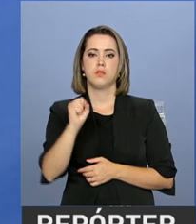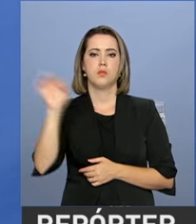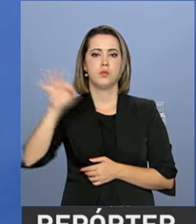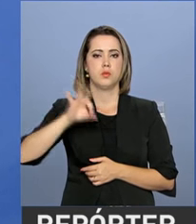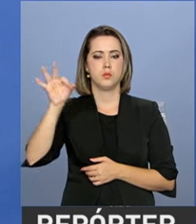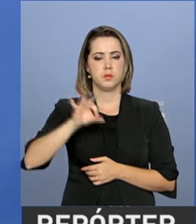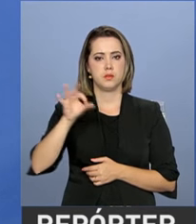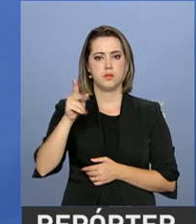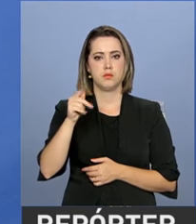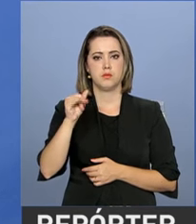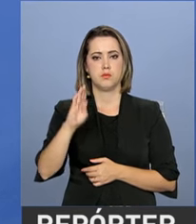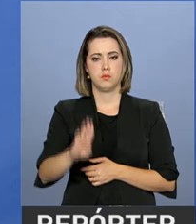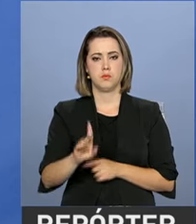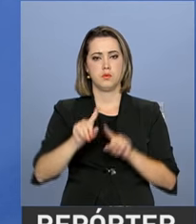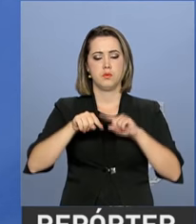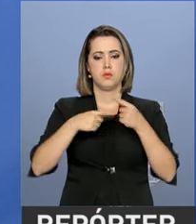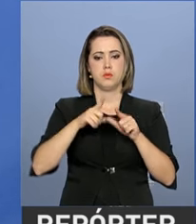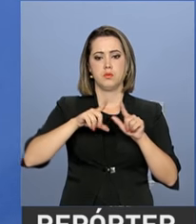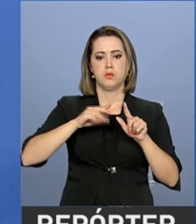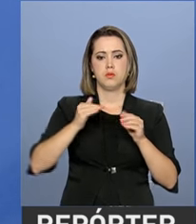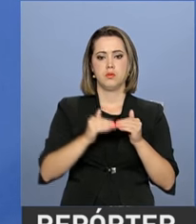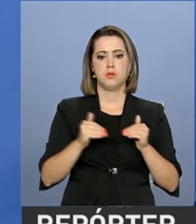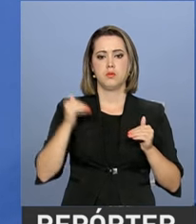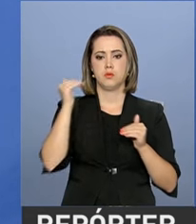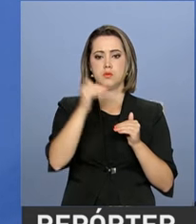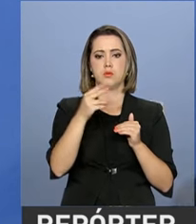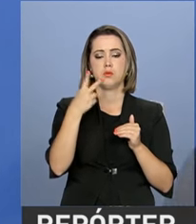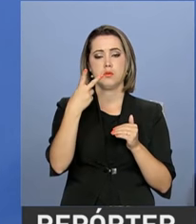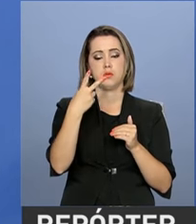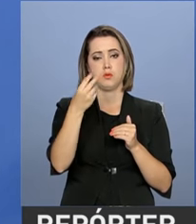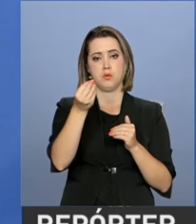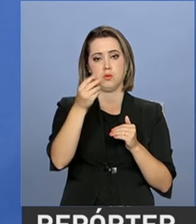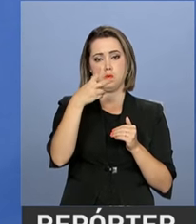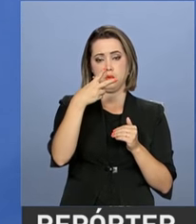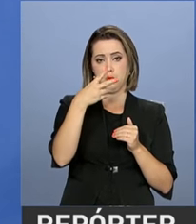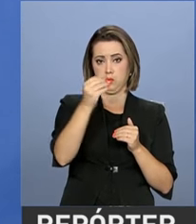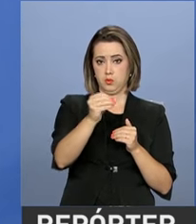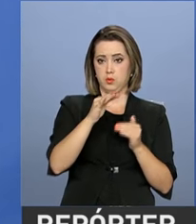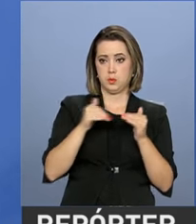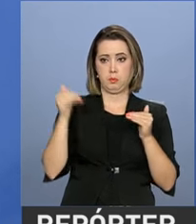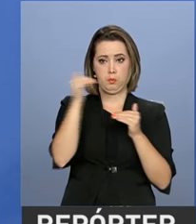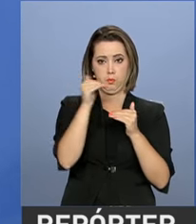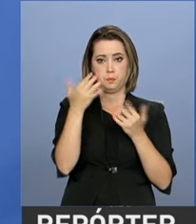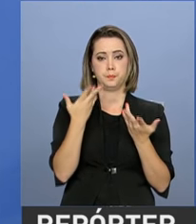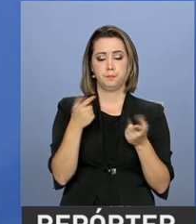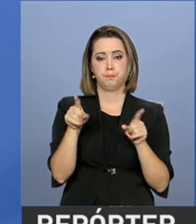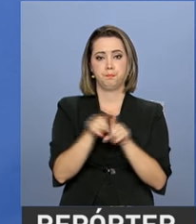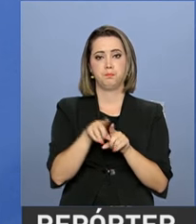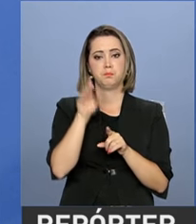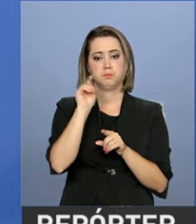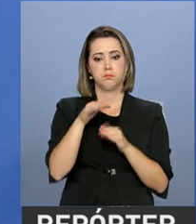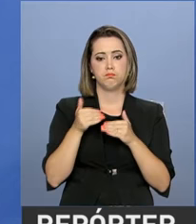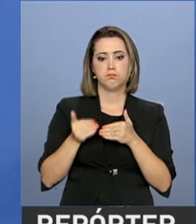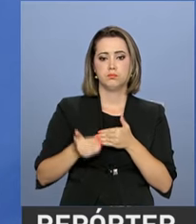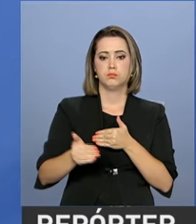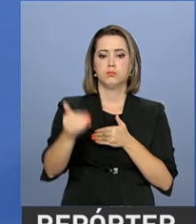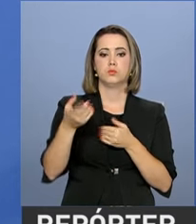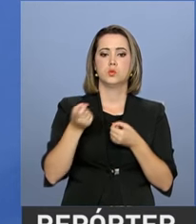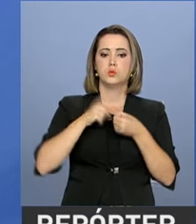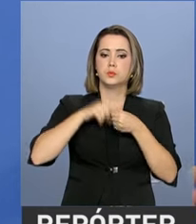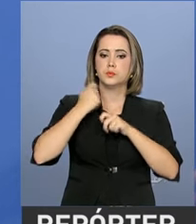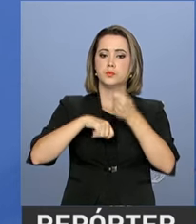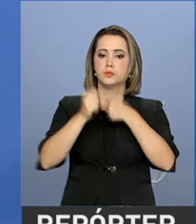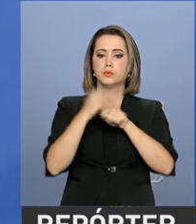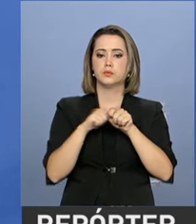um superávit para 2020. Isto é, é uma trajetória bastante sólida de